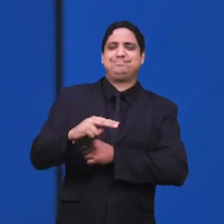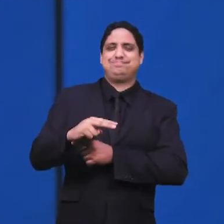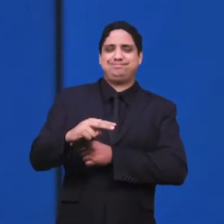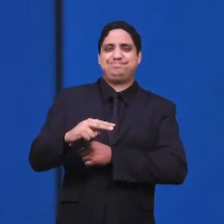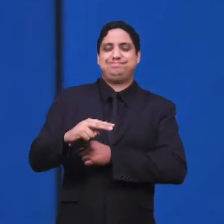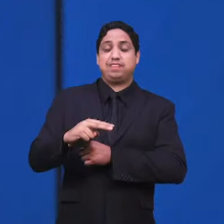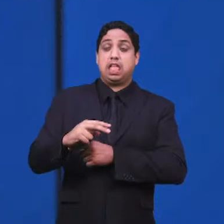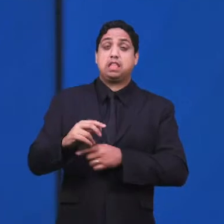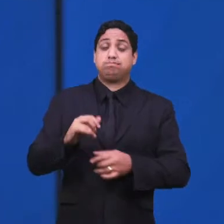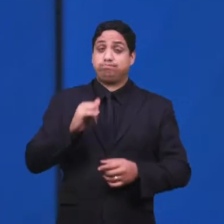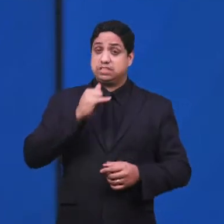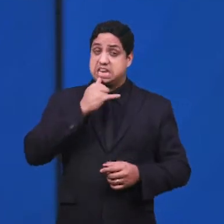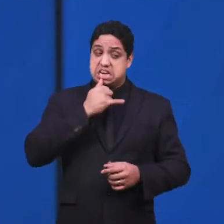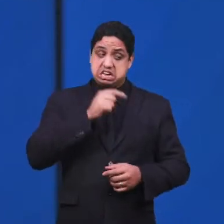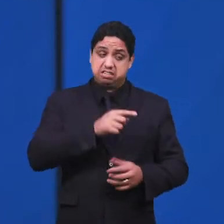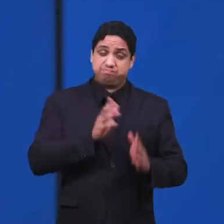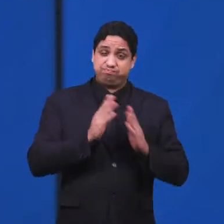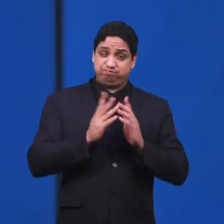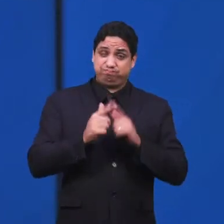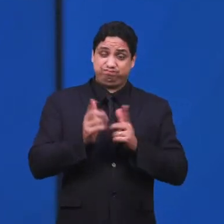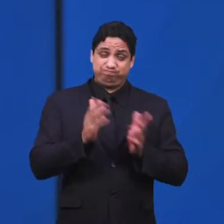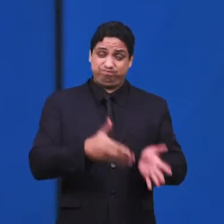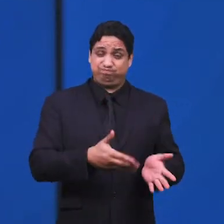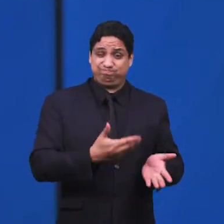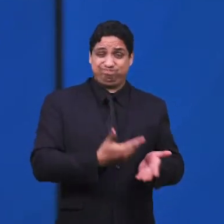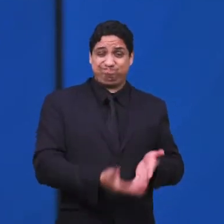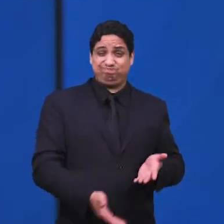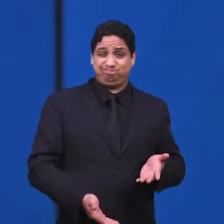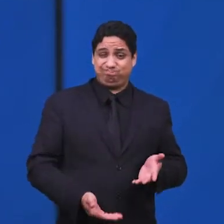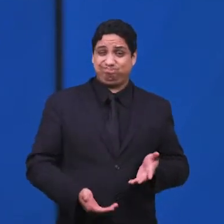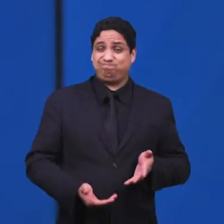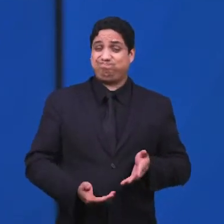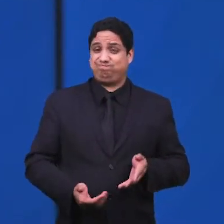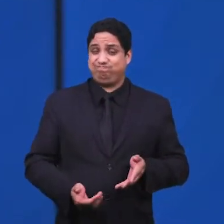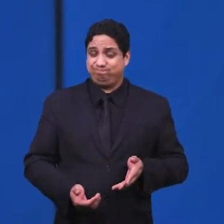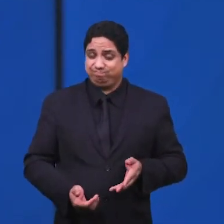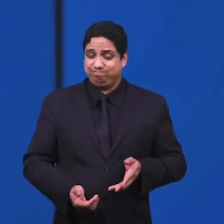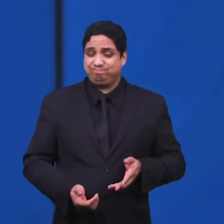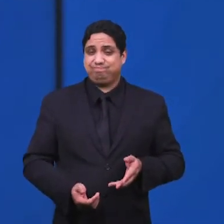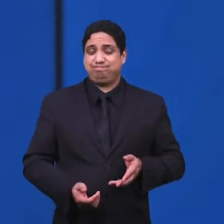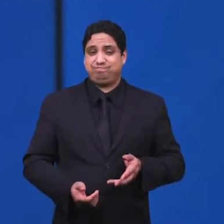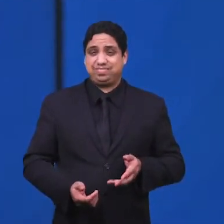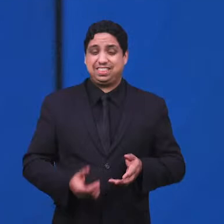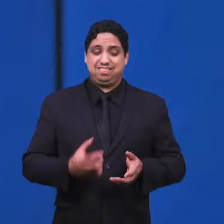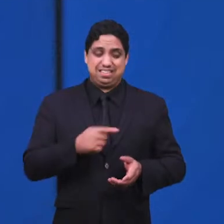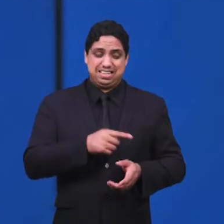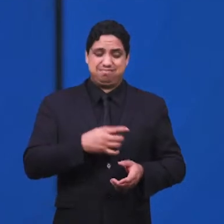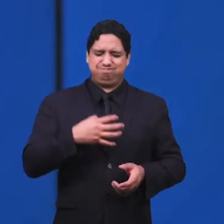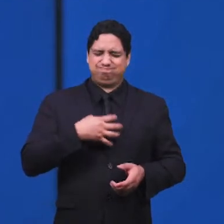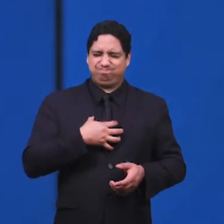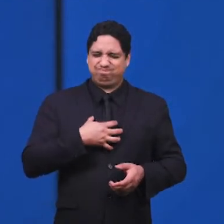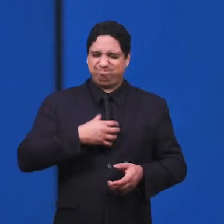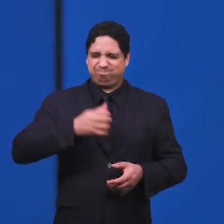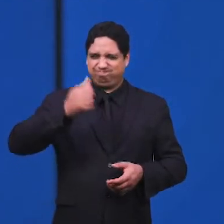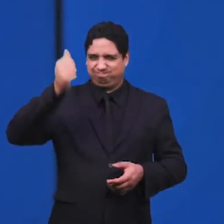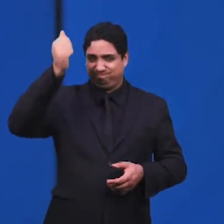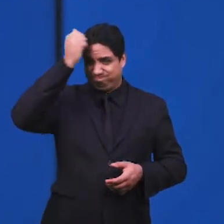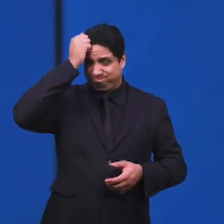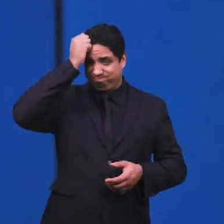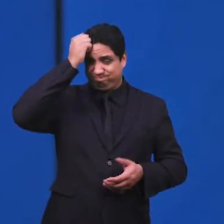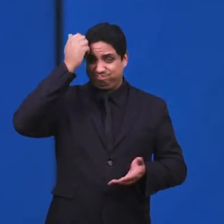é lamentável, né, que a igreja infiel aqui expressa isso, sentindo ali que ela não tem mais